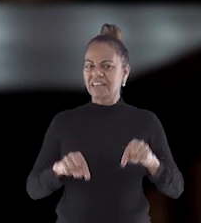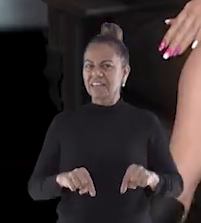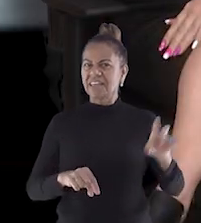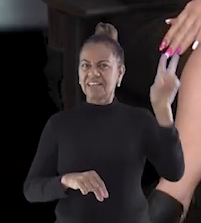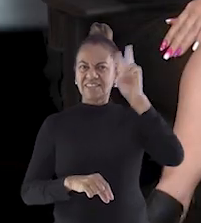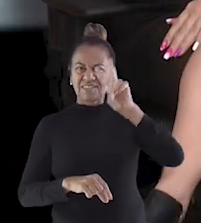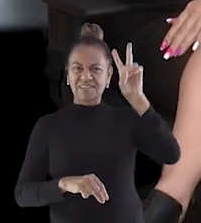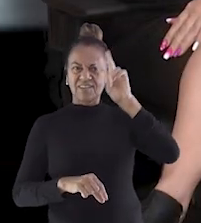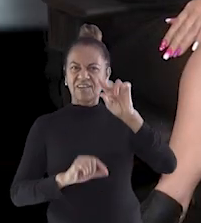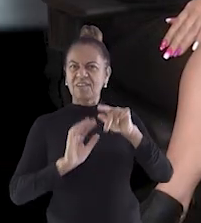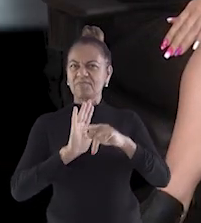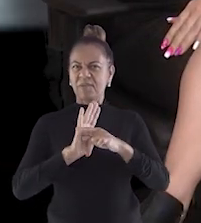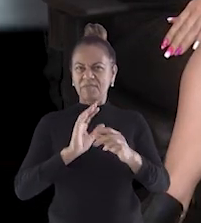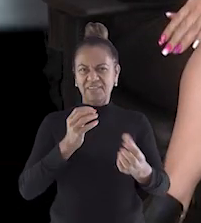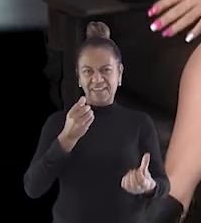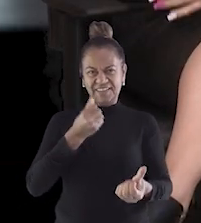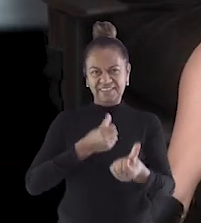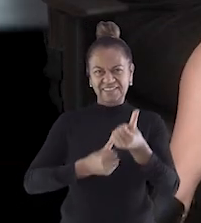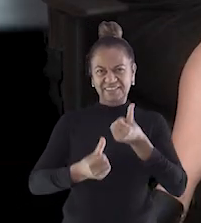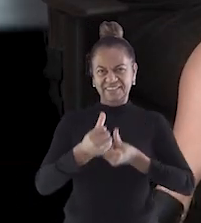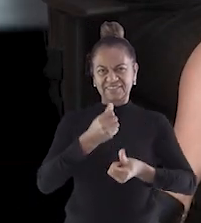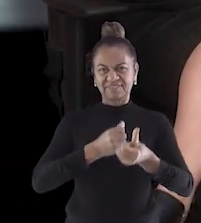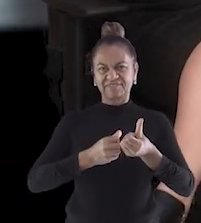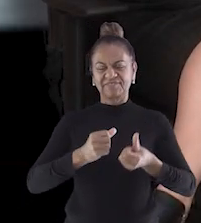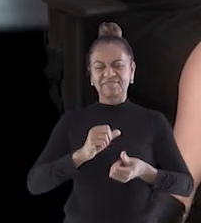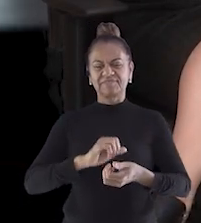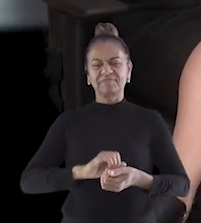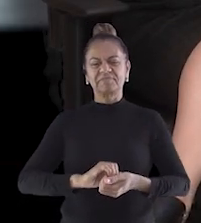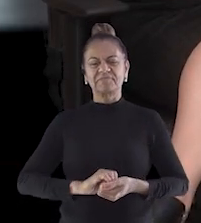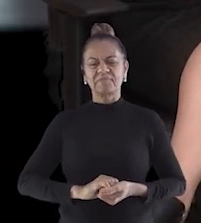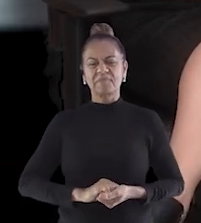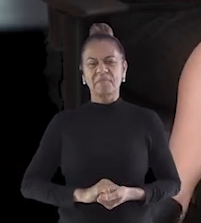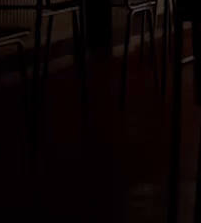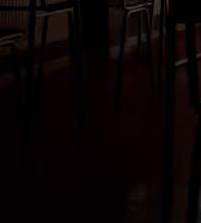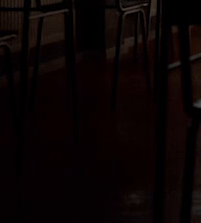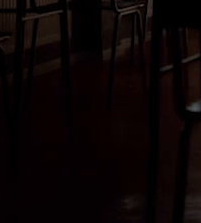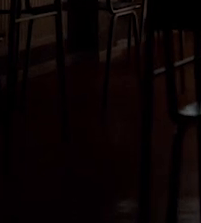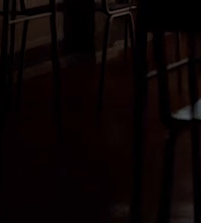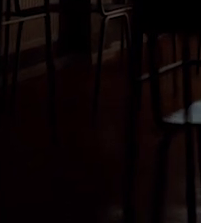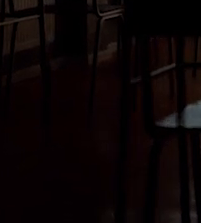venha, venha para o quadro Histórias da EJA.